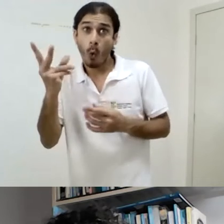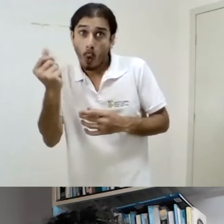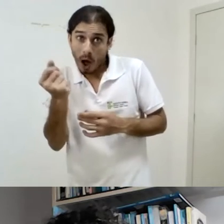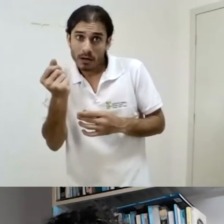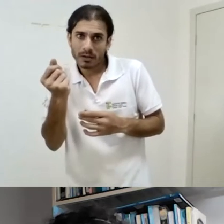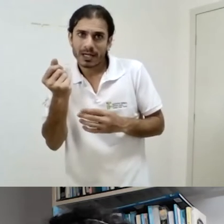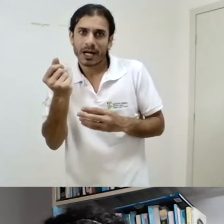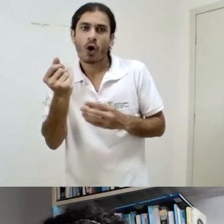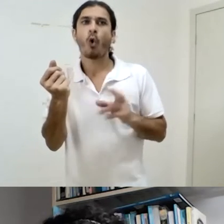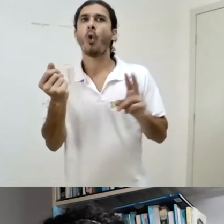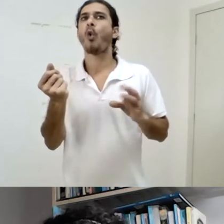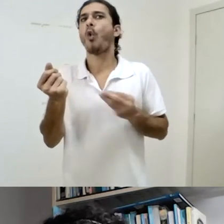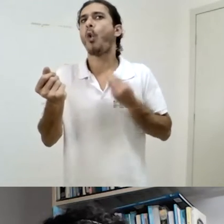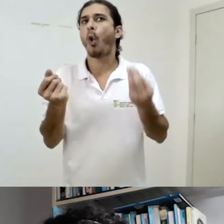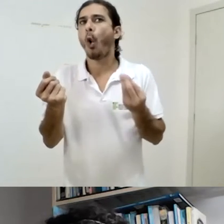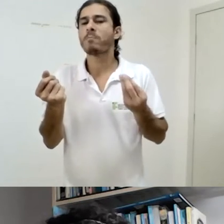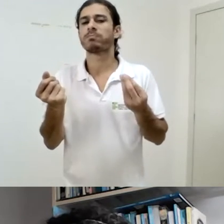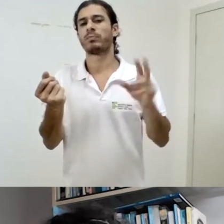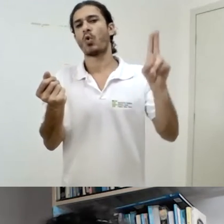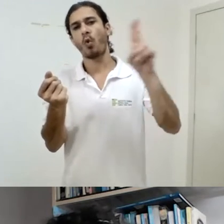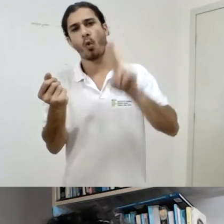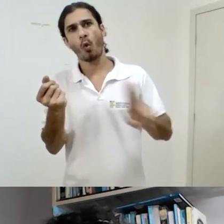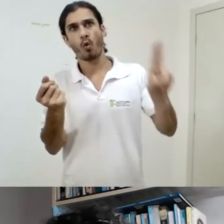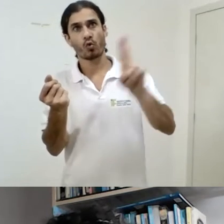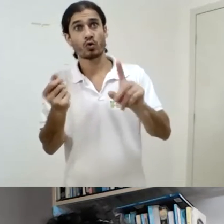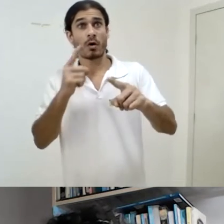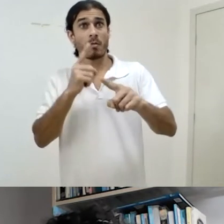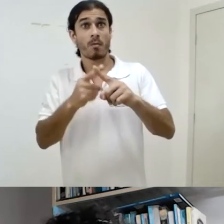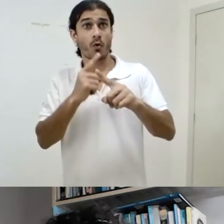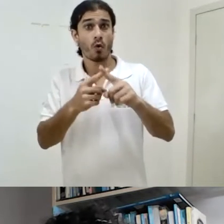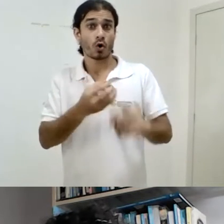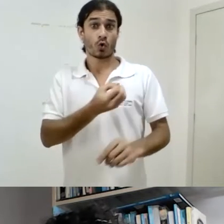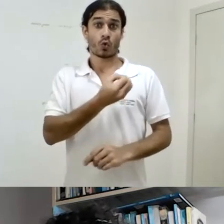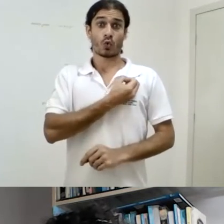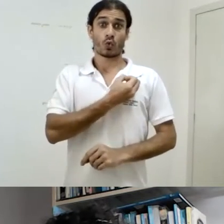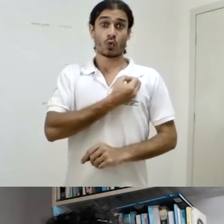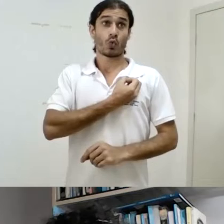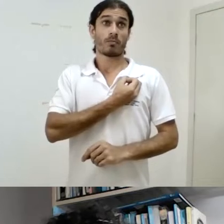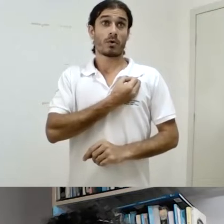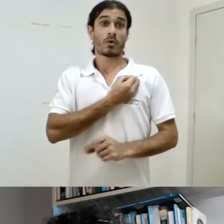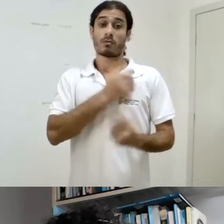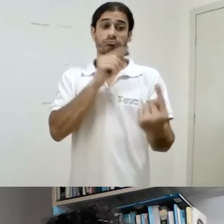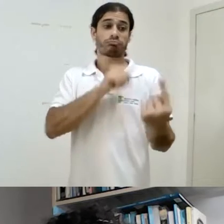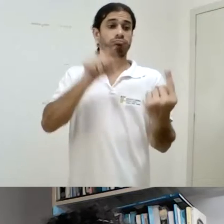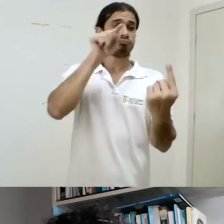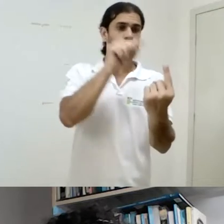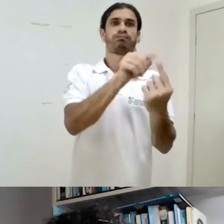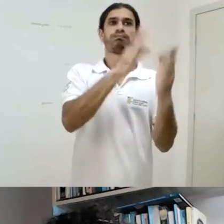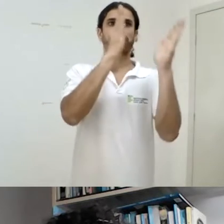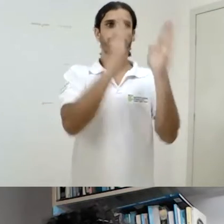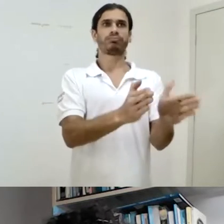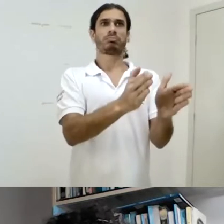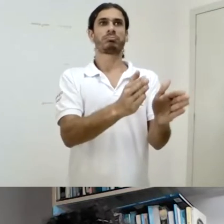aparentemente. Porque o número, ele é muito objetivável, né? O 2 é 2, o 100 é 100, o 1.000 é 1.000,